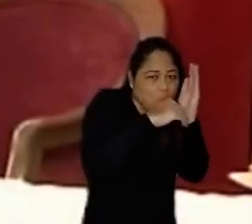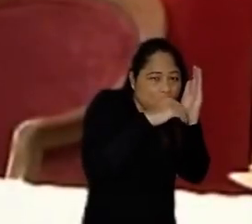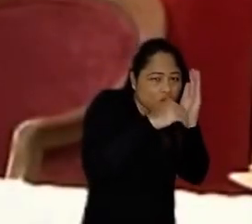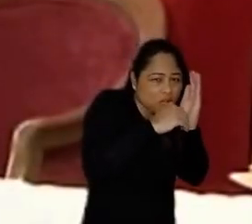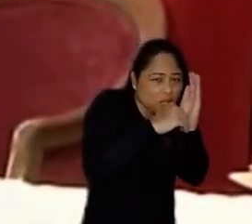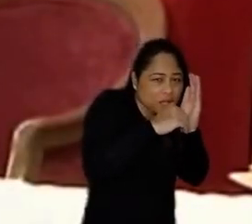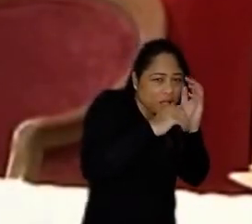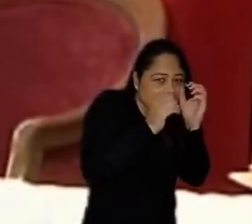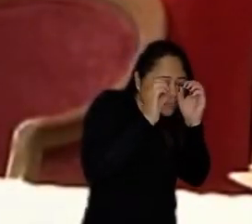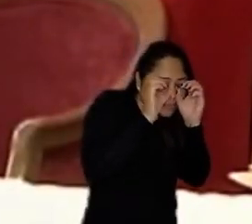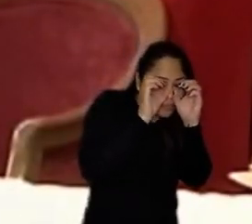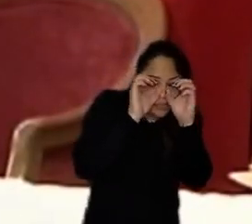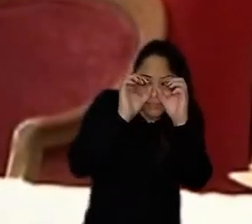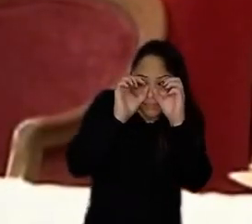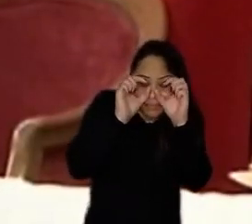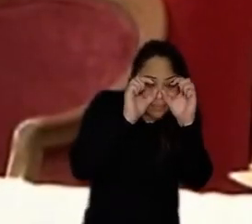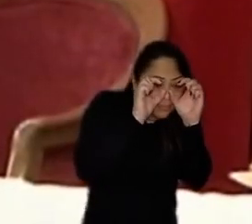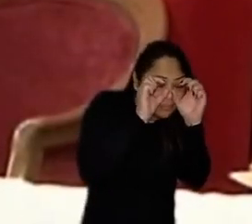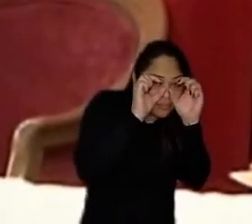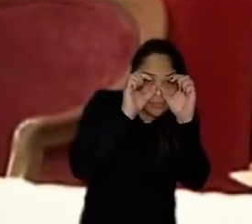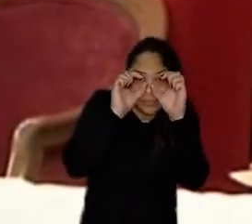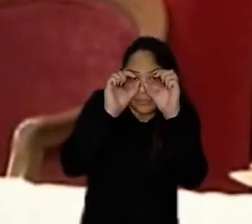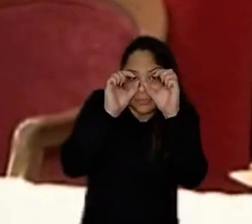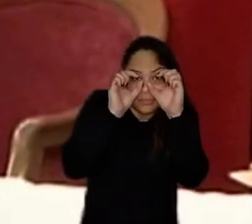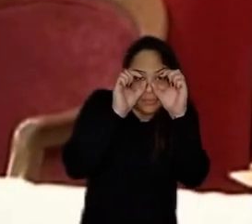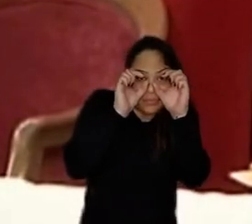só com os olhos de fora,